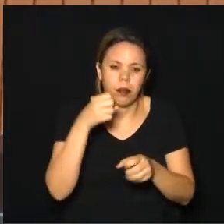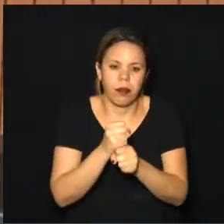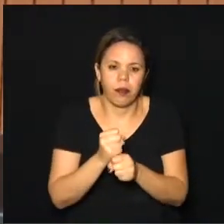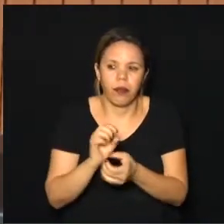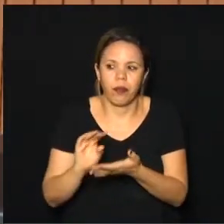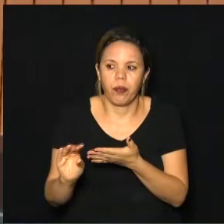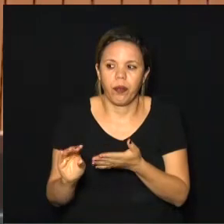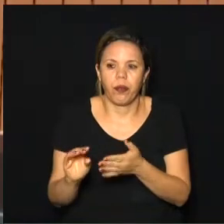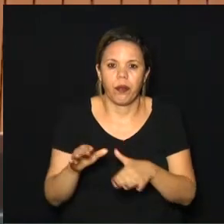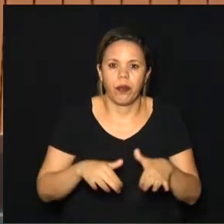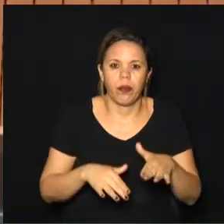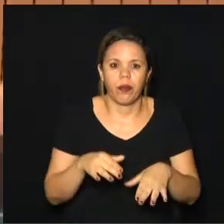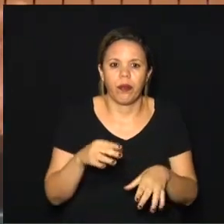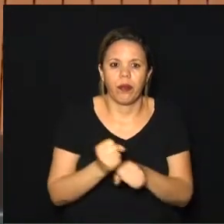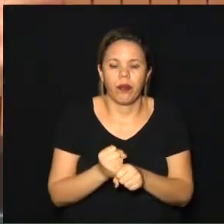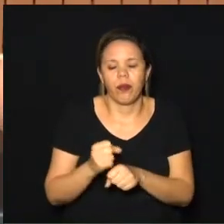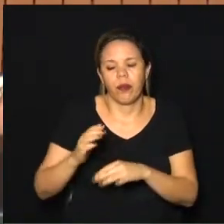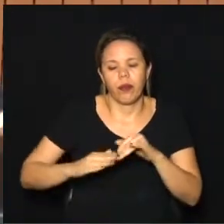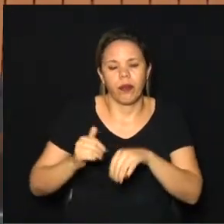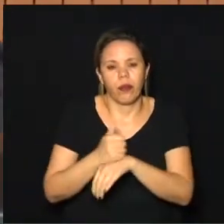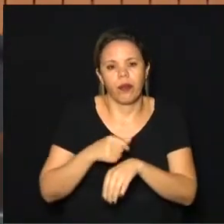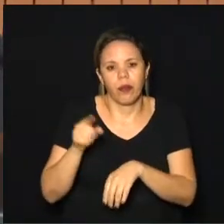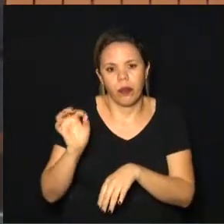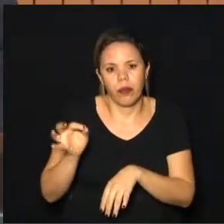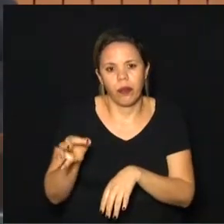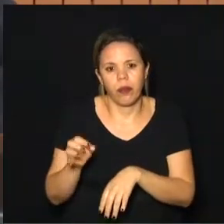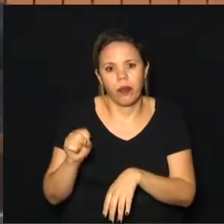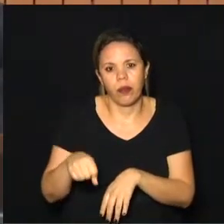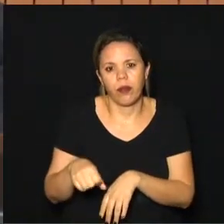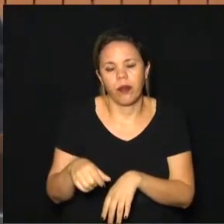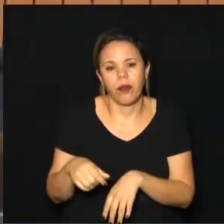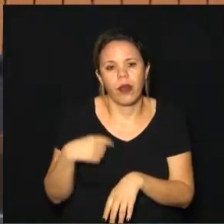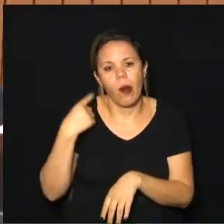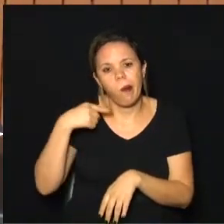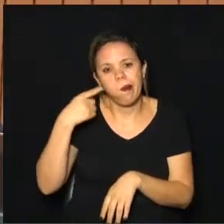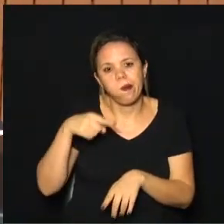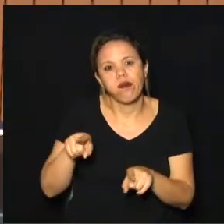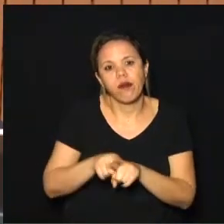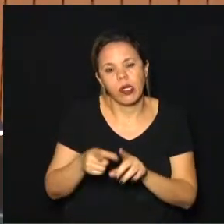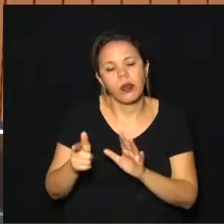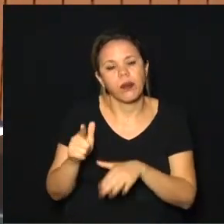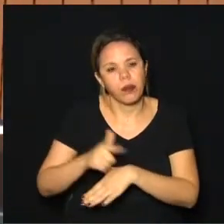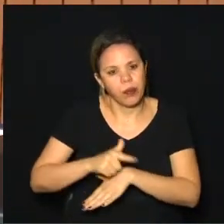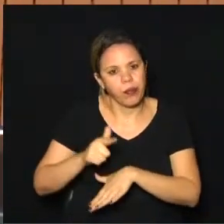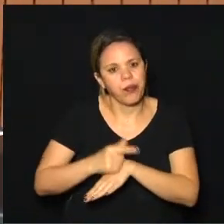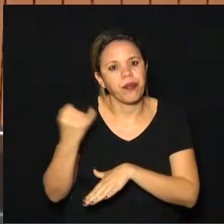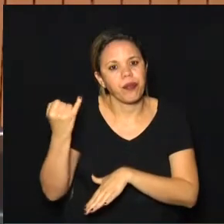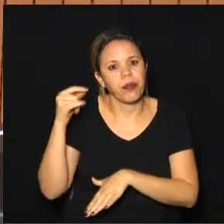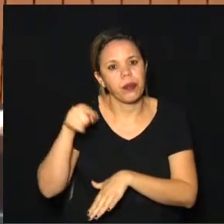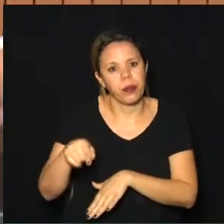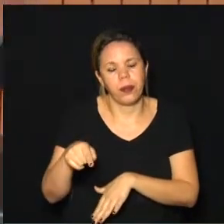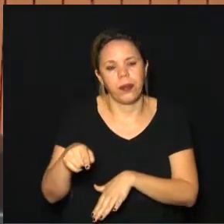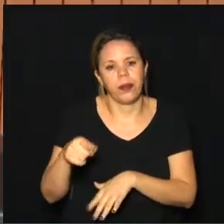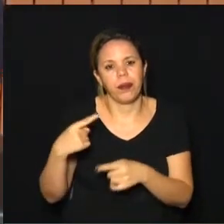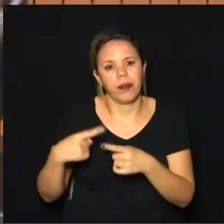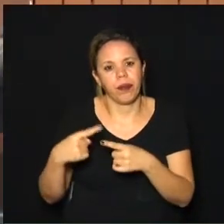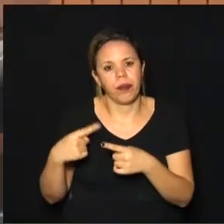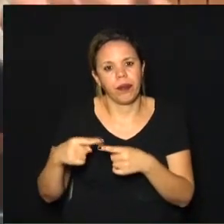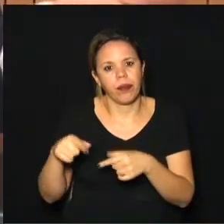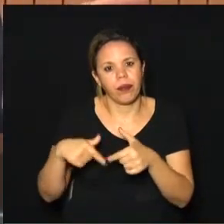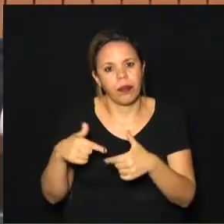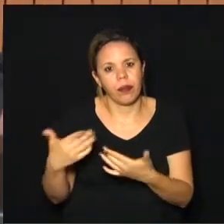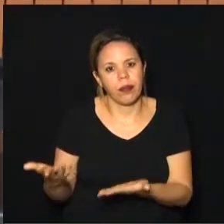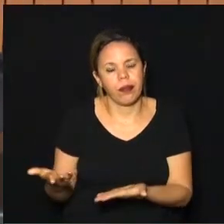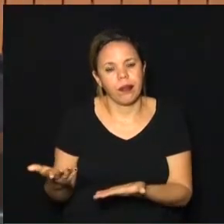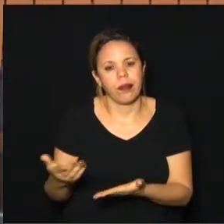às vezes o seu contador, com certeza o contador, e o advogado também tem papel importante nisso, porque essa prestação de contas